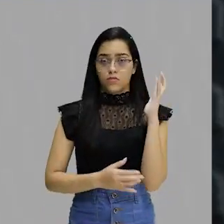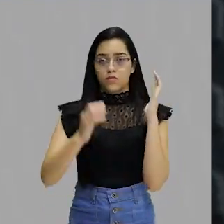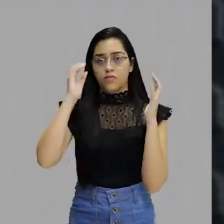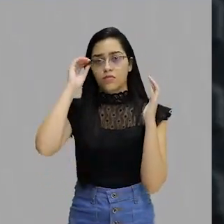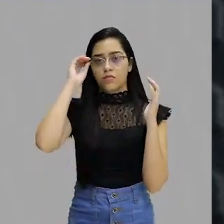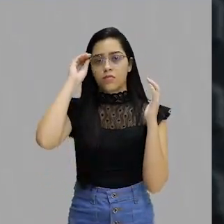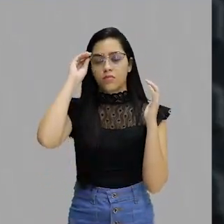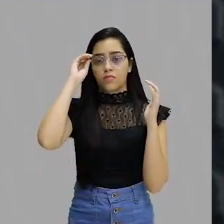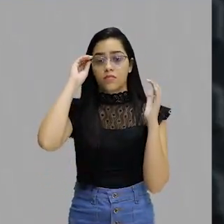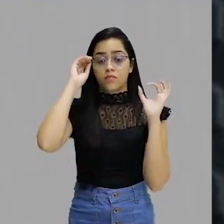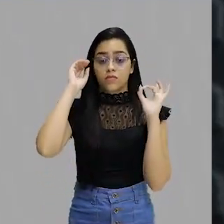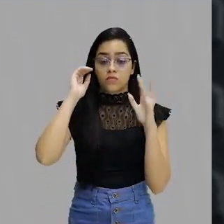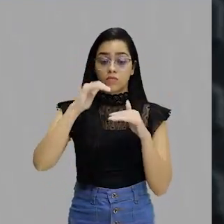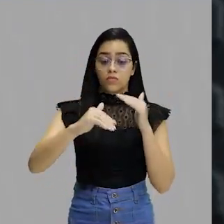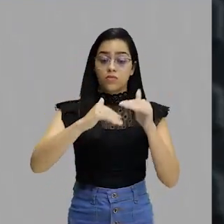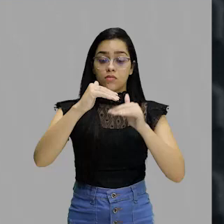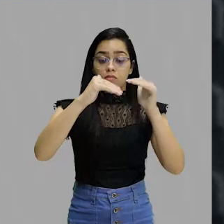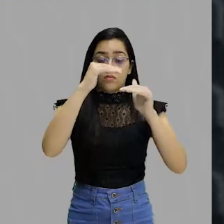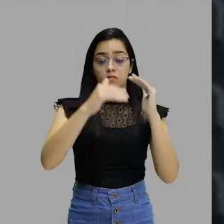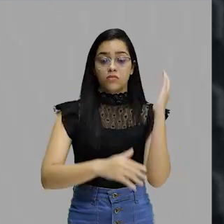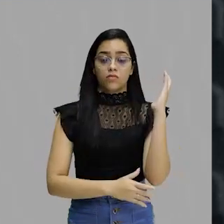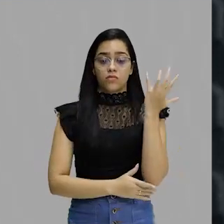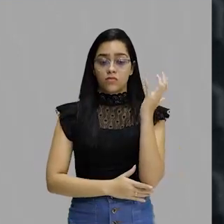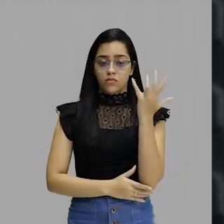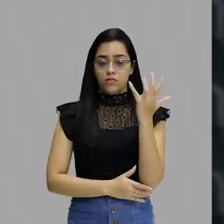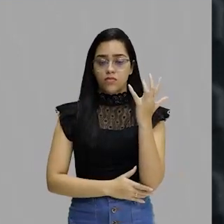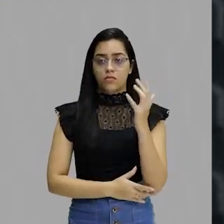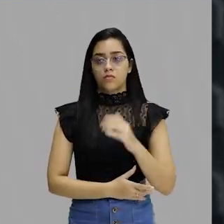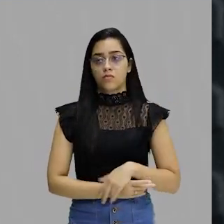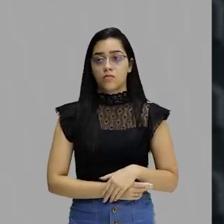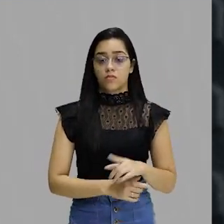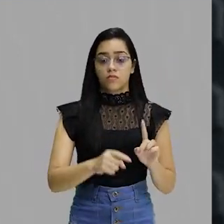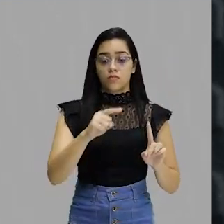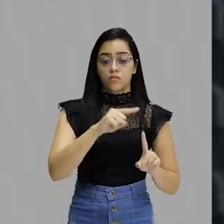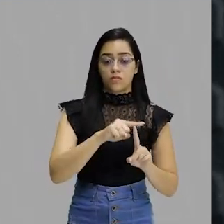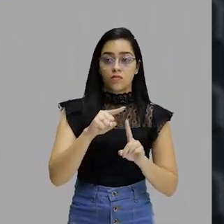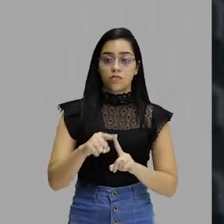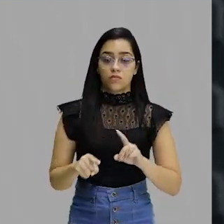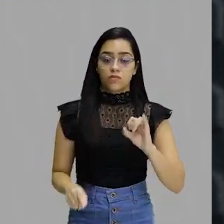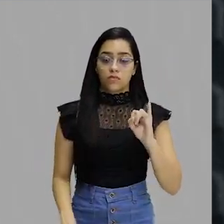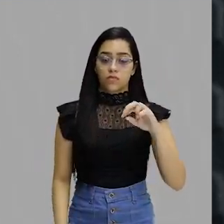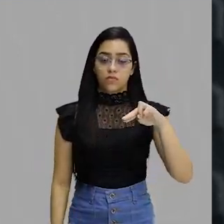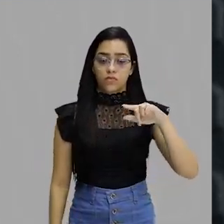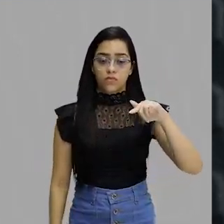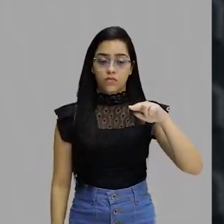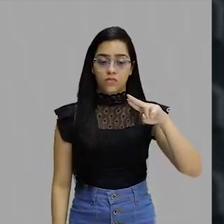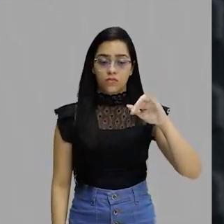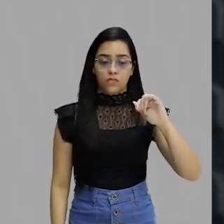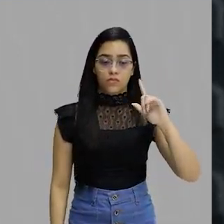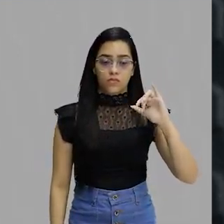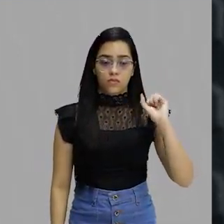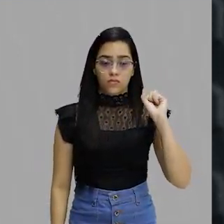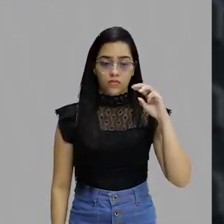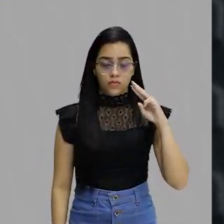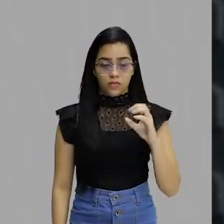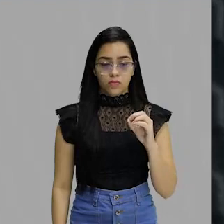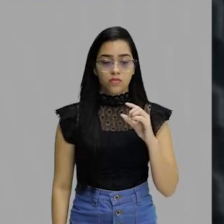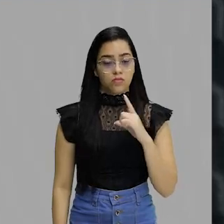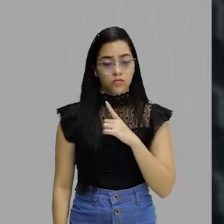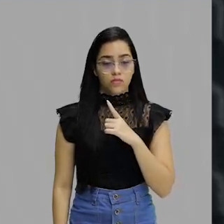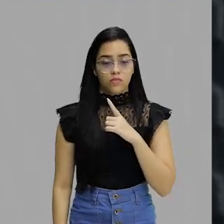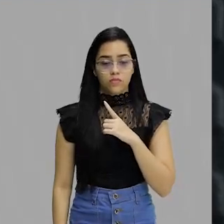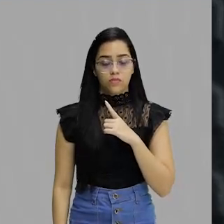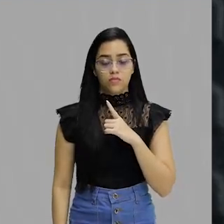eles apenas crescem em árvores. Então, é um tipo de inquilinismo. O líquen ele é um